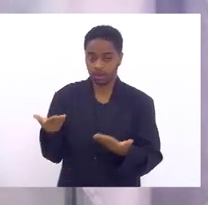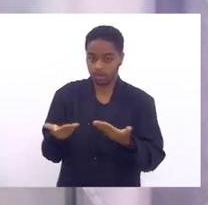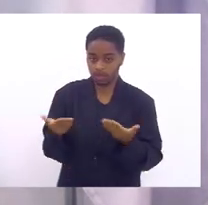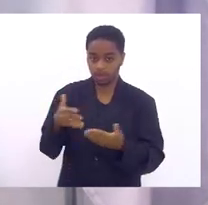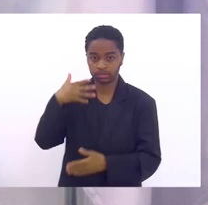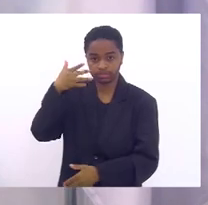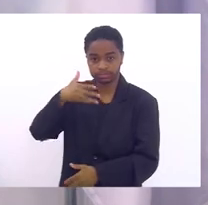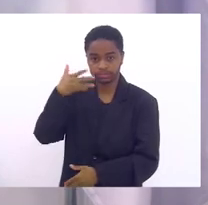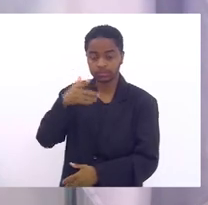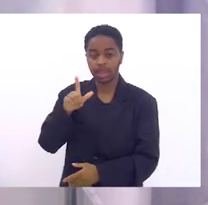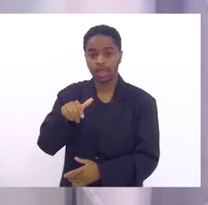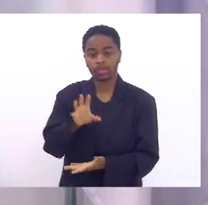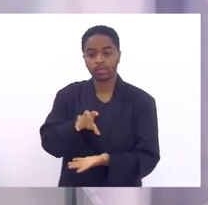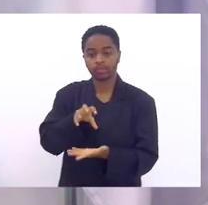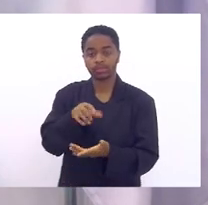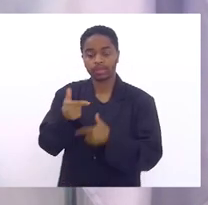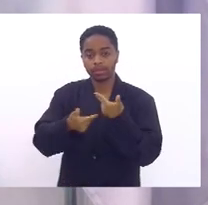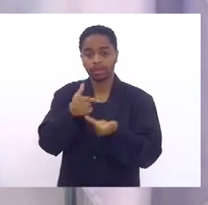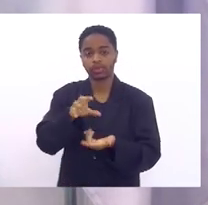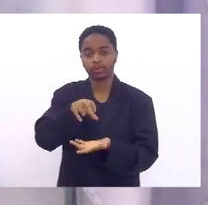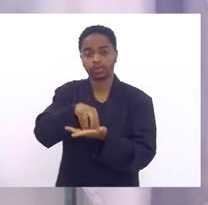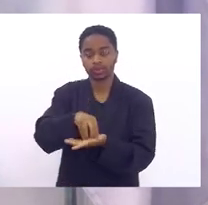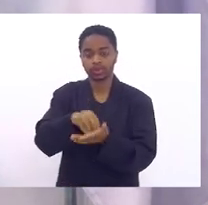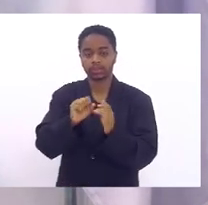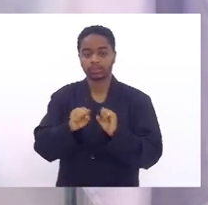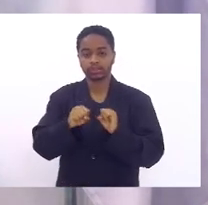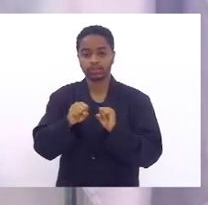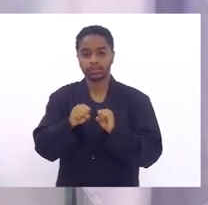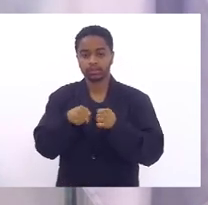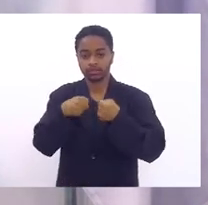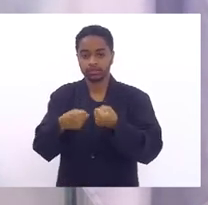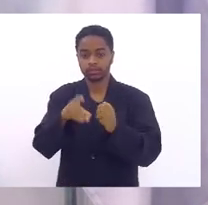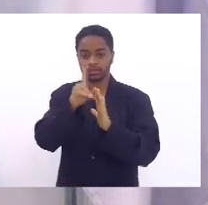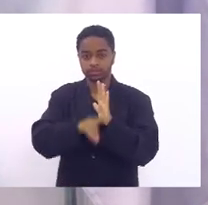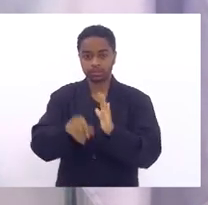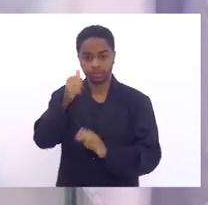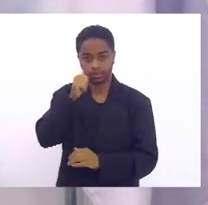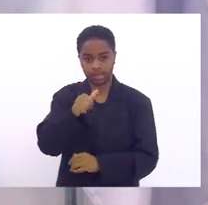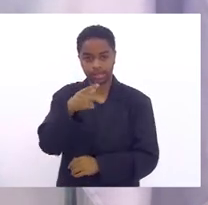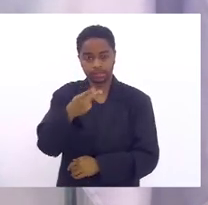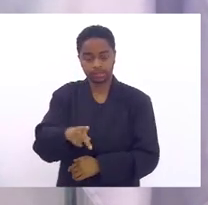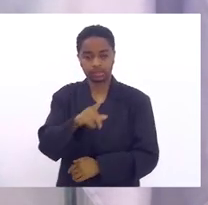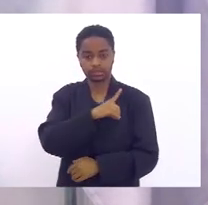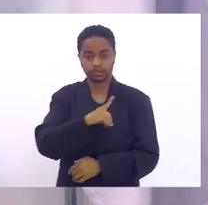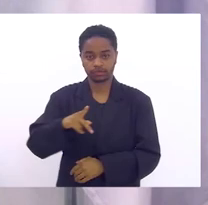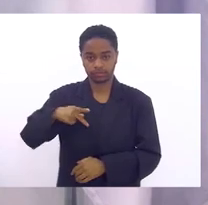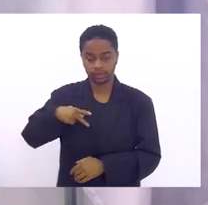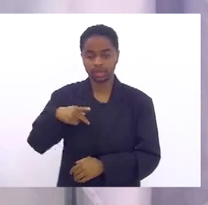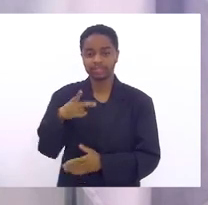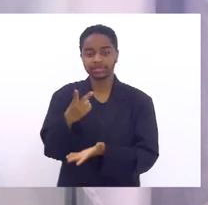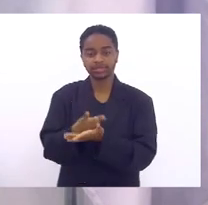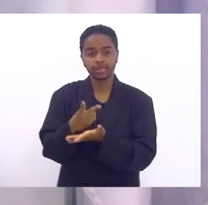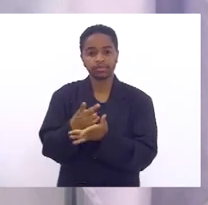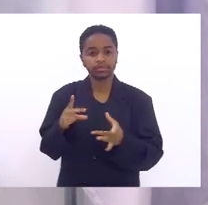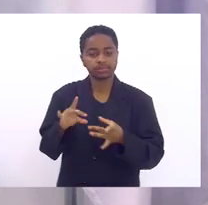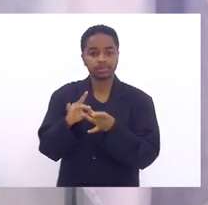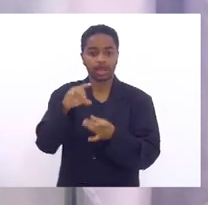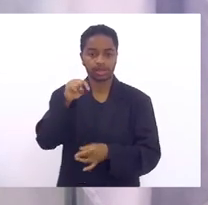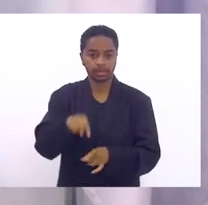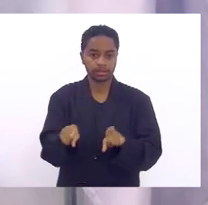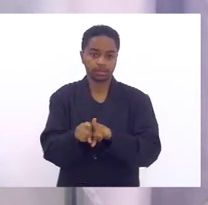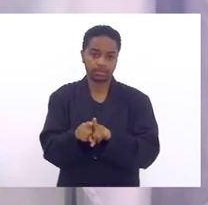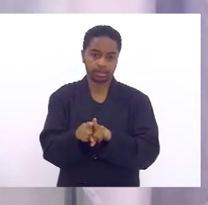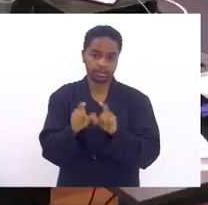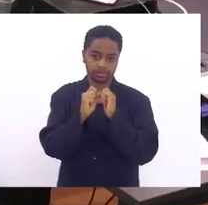que é do núcleo de defesa e dos direitos da mulher da Defensoria Pública que tá sempre presente aqui também na